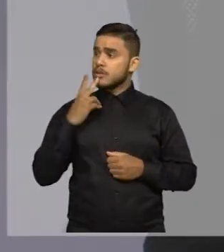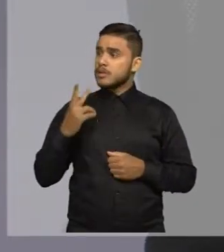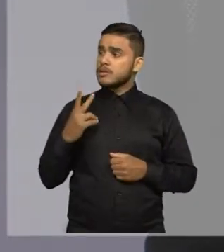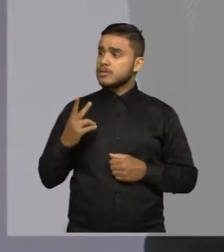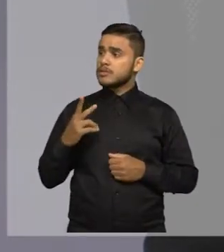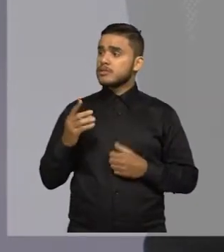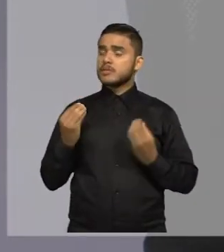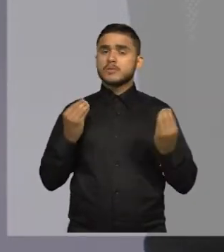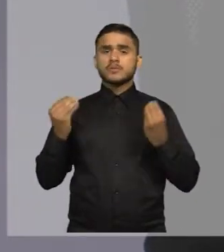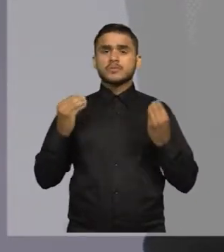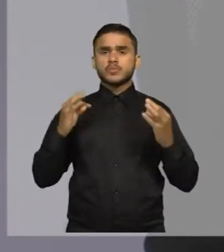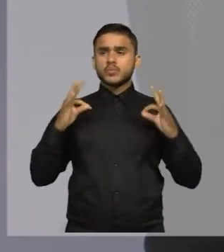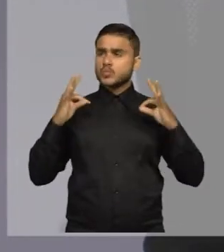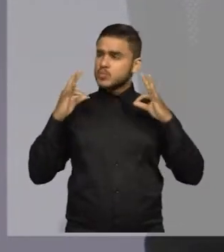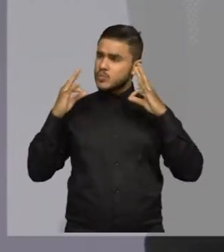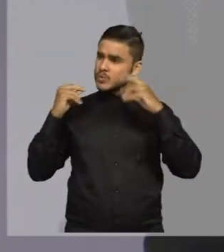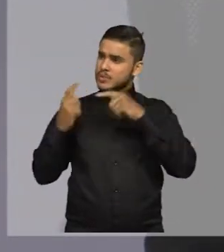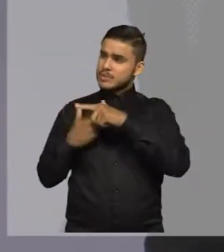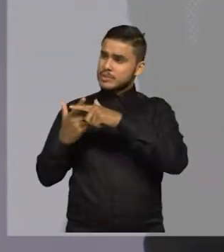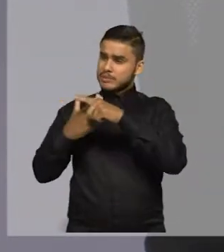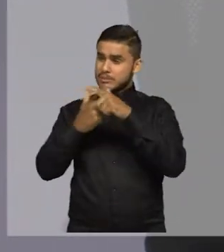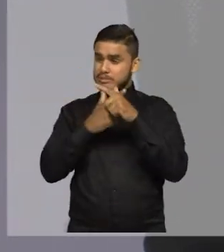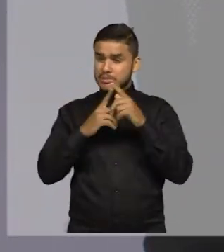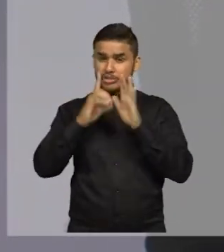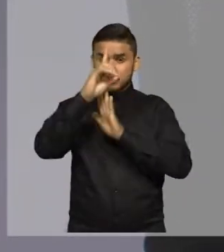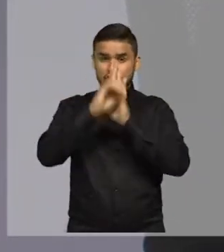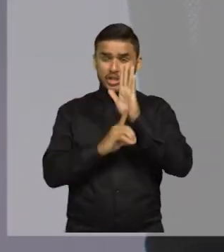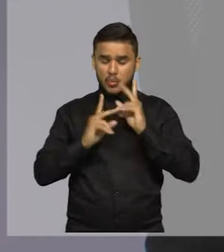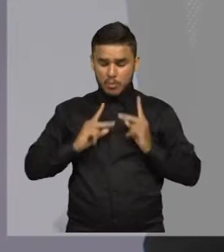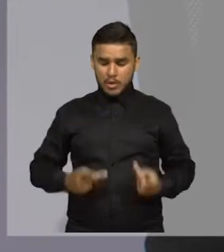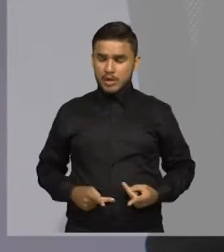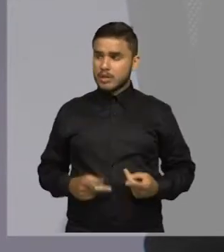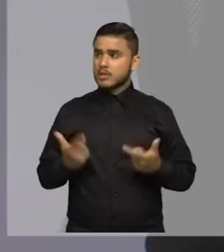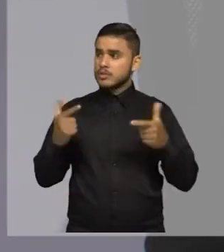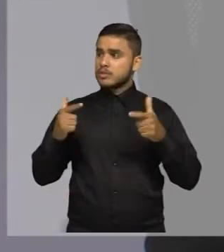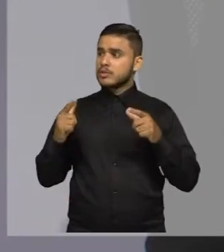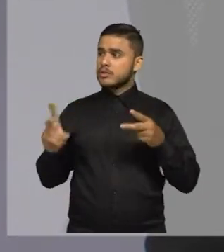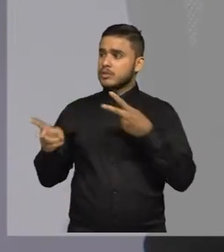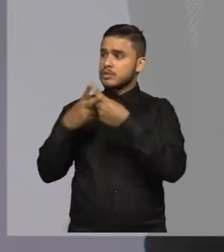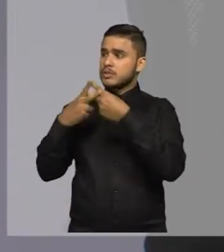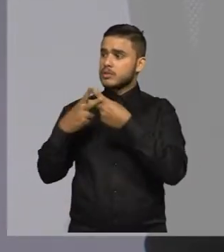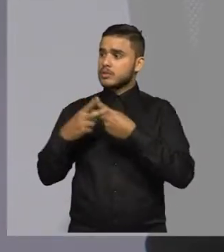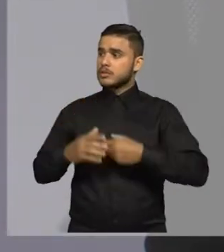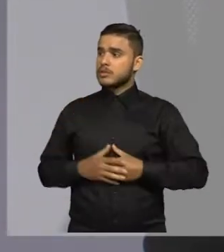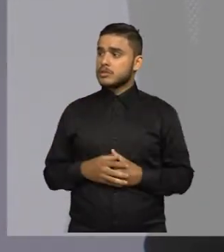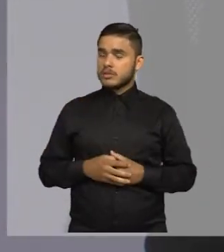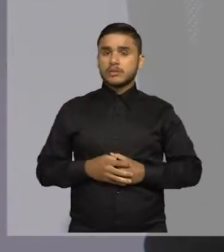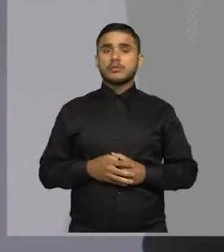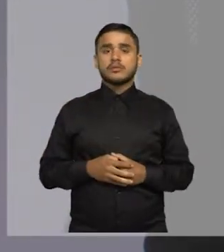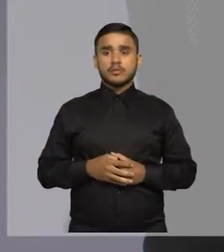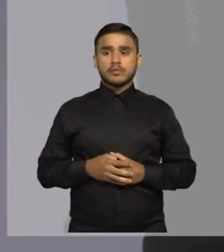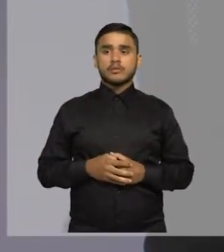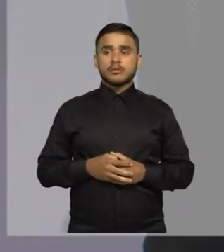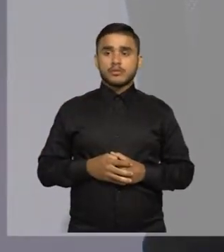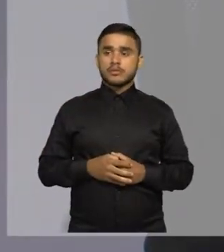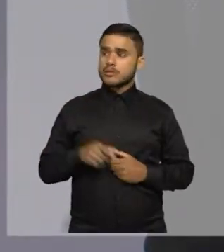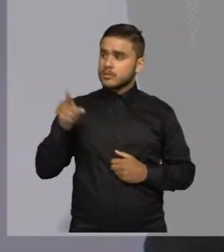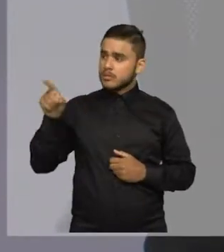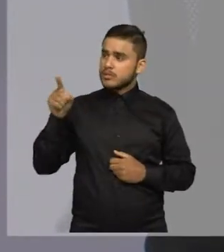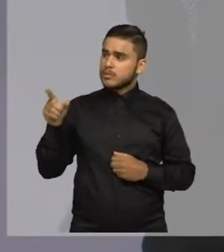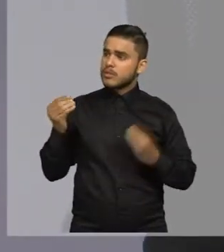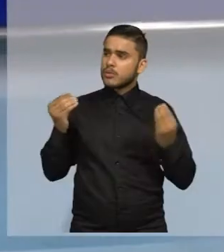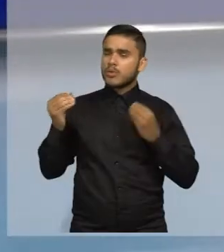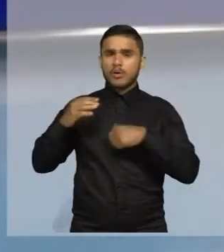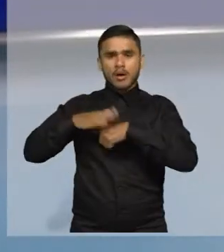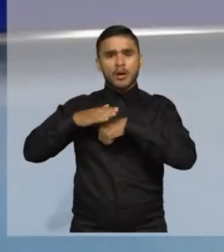a masmorra, as condições subhumanas. Aliás, eu nunca vi um nome tão bem bolado como esse, masmorra. Né?